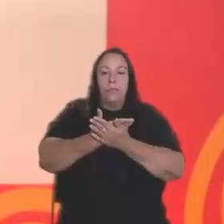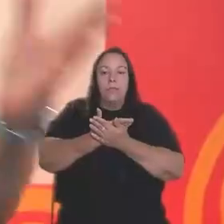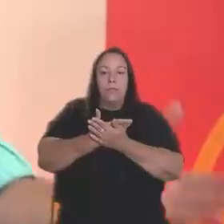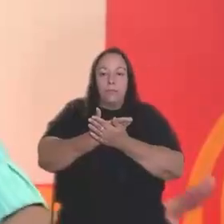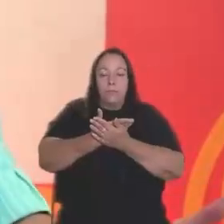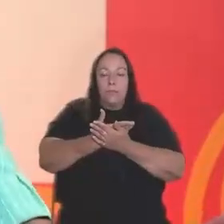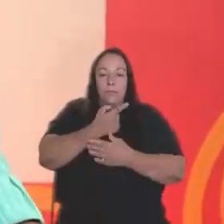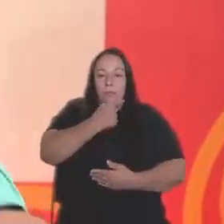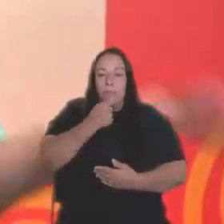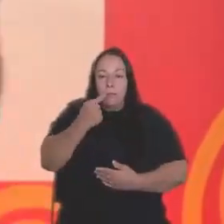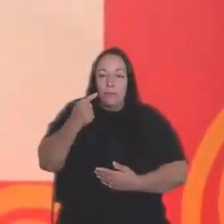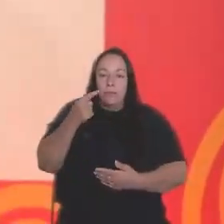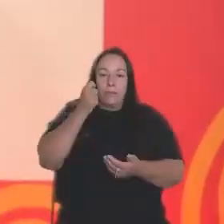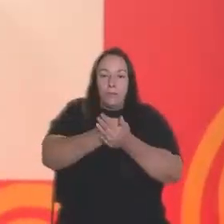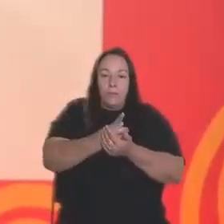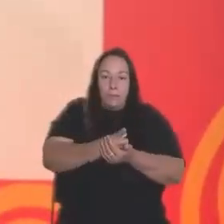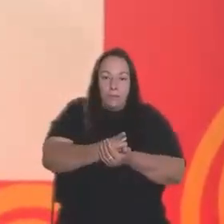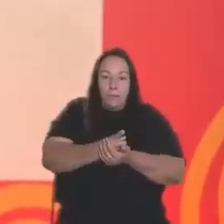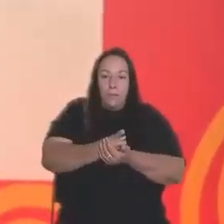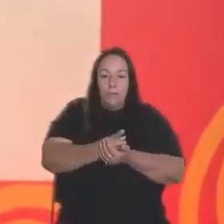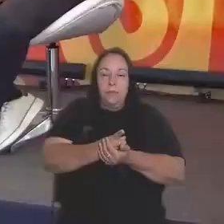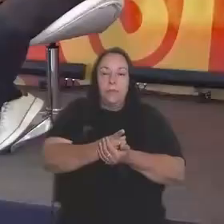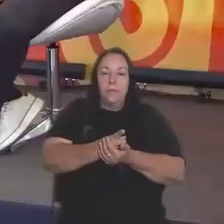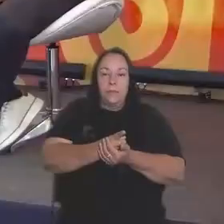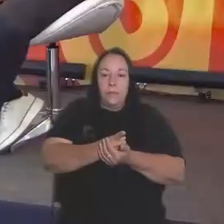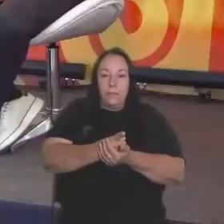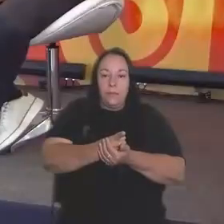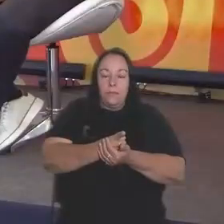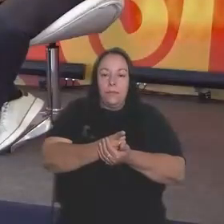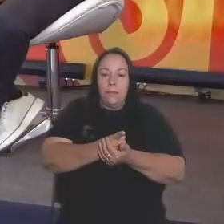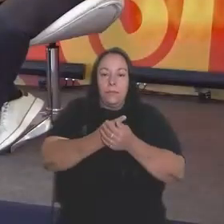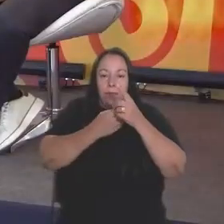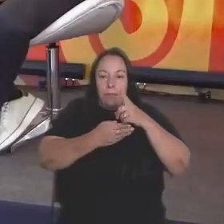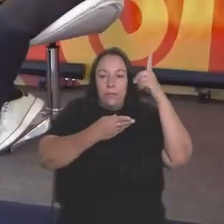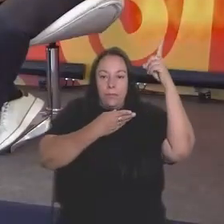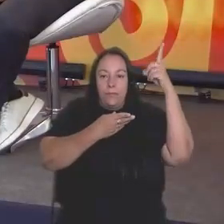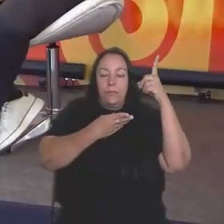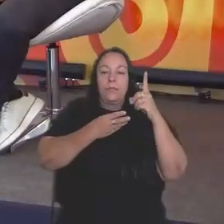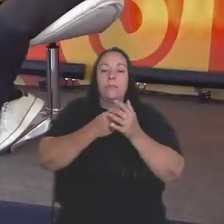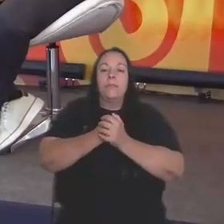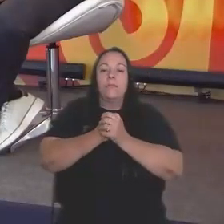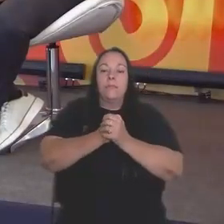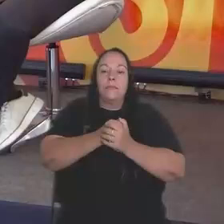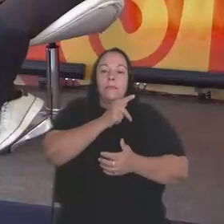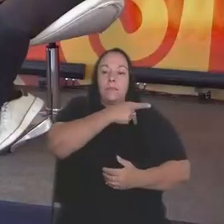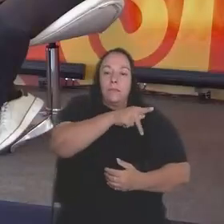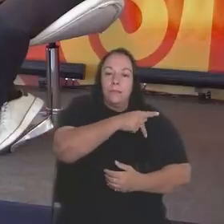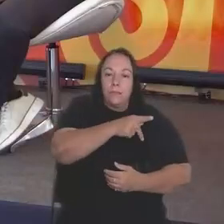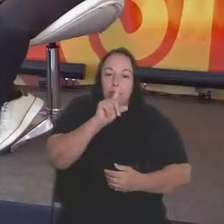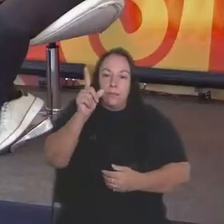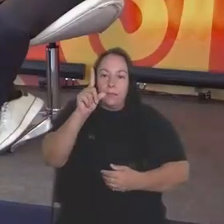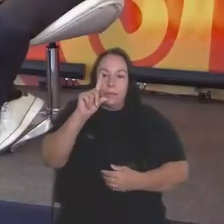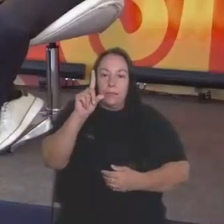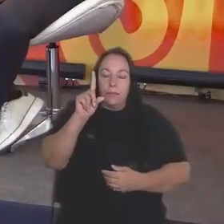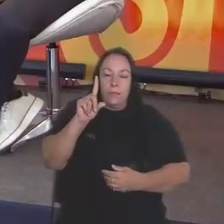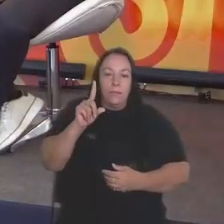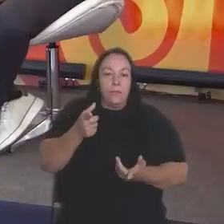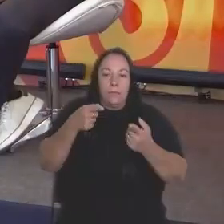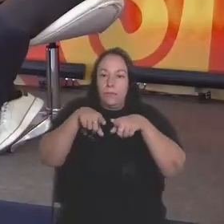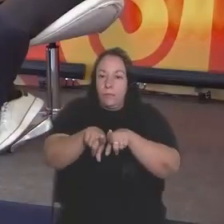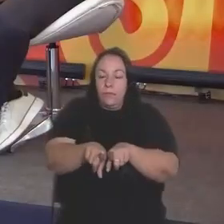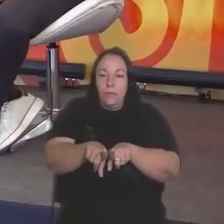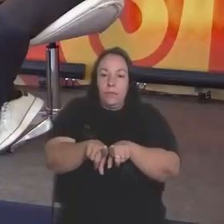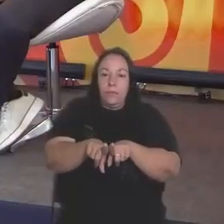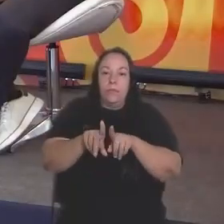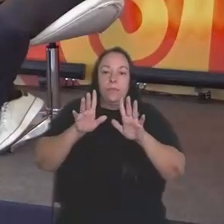Eu falei que a cada livro que eu vendesse, eu ia doar um livro, então a gente está conseguindo, graças a Deus, César, equalizar. Foi um projeto que eu não tive patrocínios, né, a gente